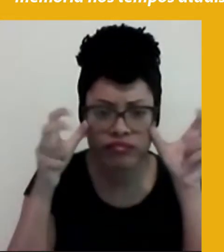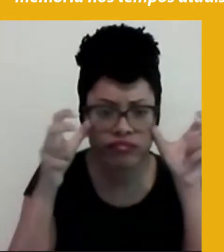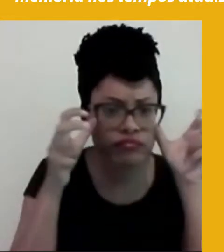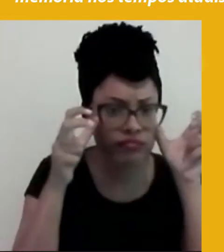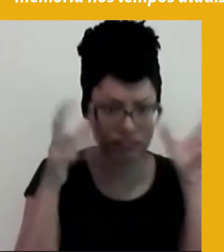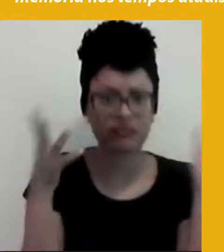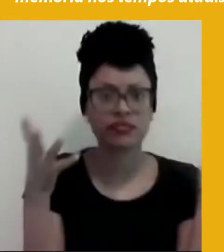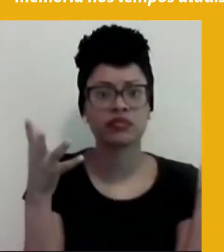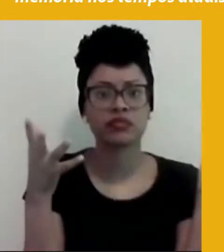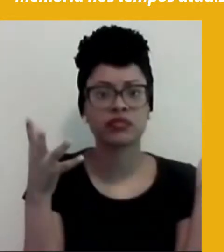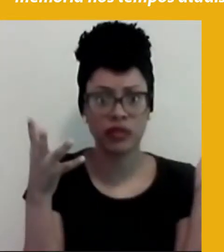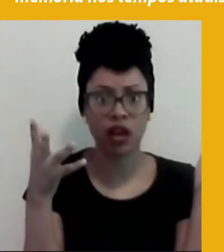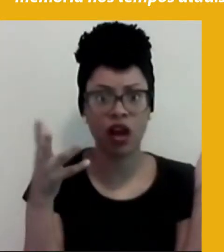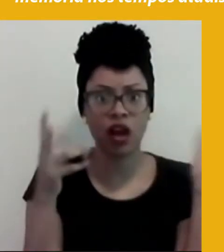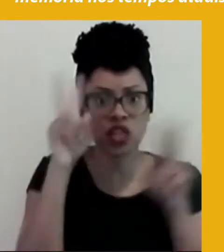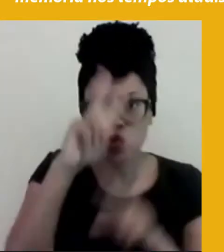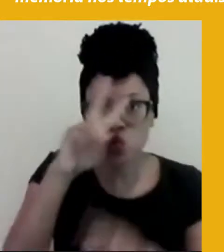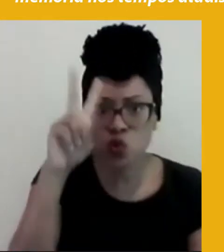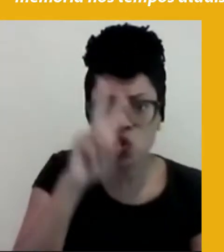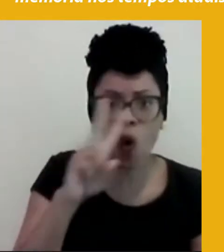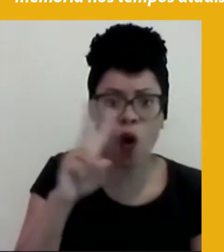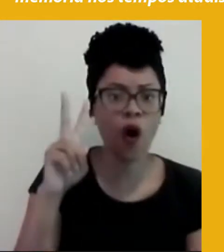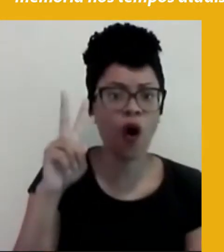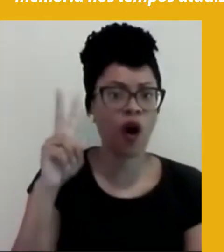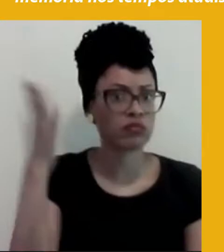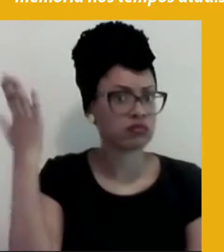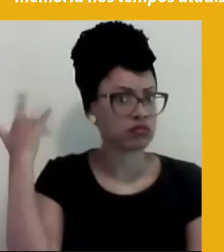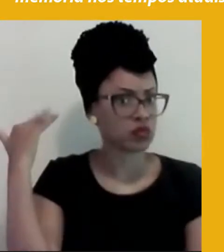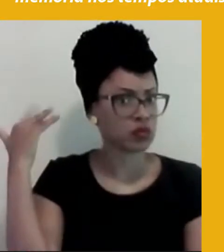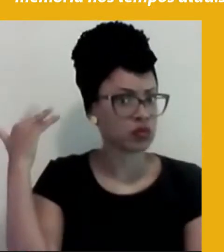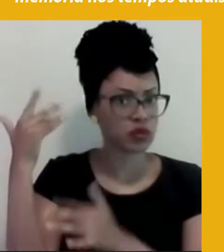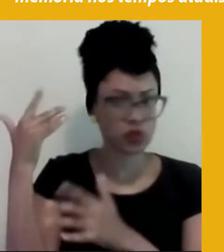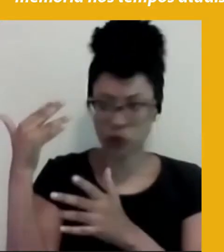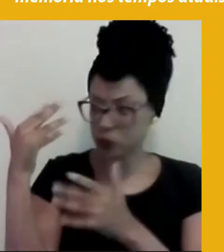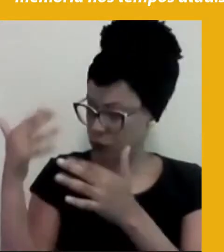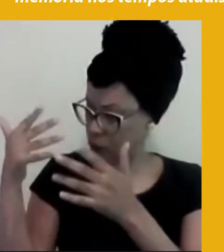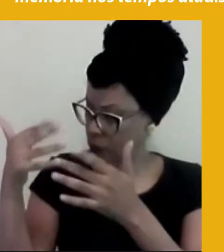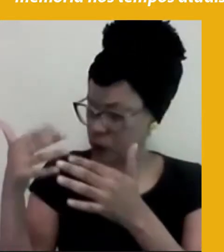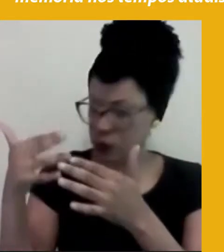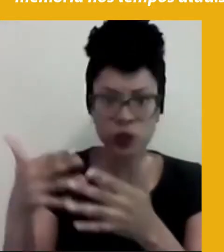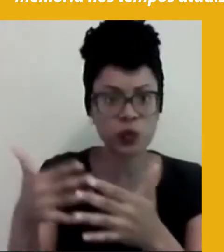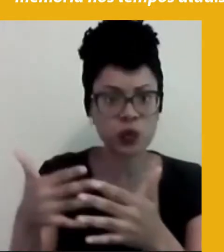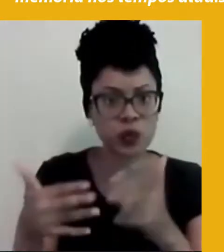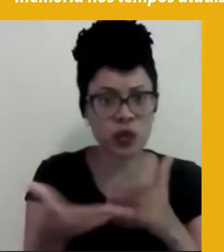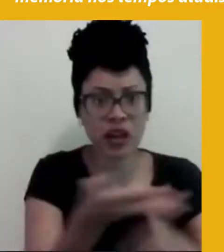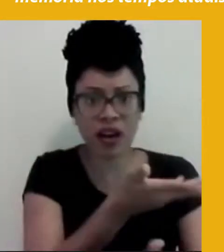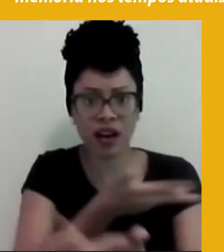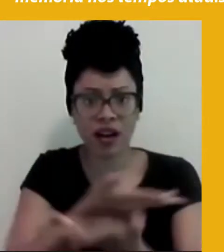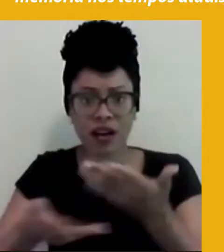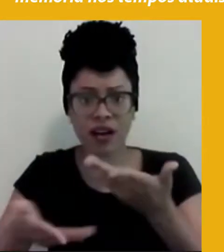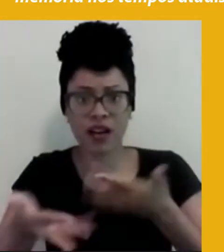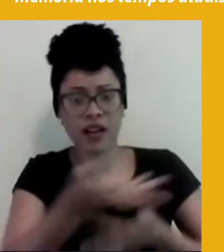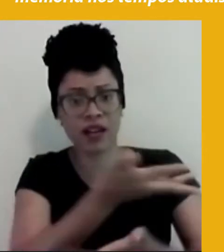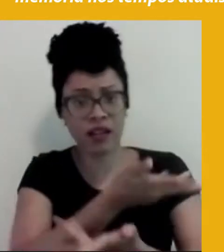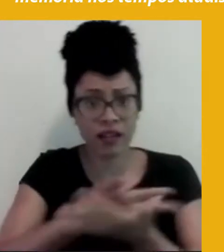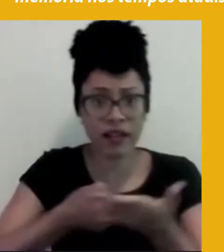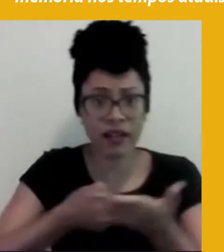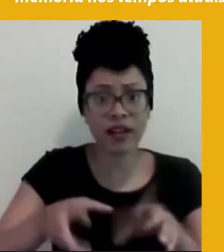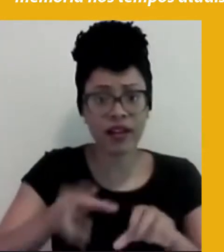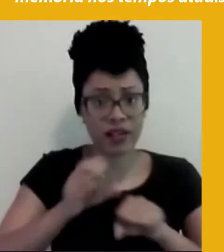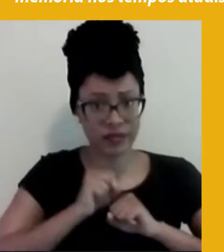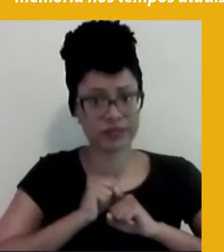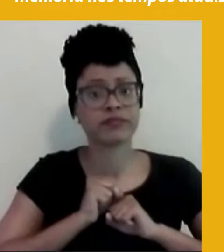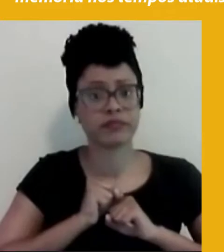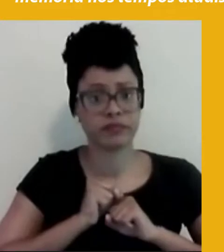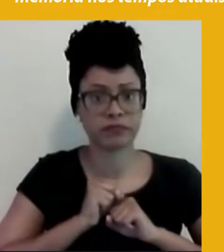sendo apagada nesse momento para que a gente não tenha a capacidade de ficar assim, imune a uma nova